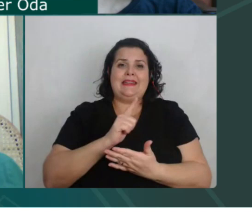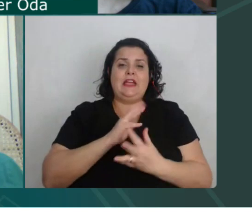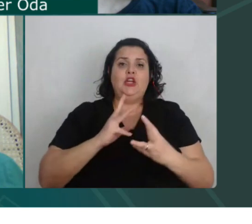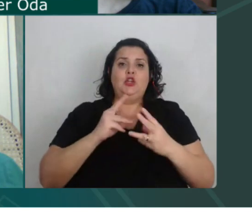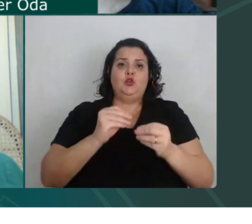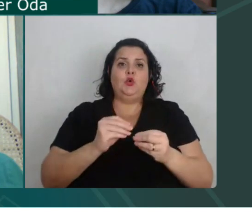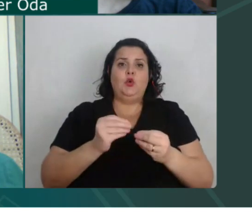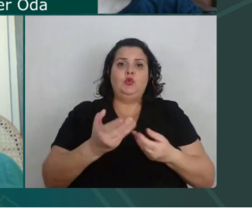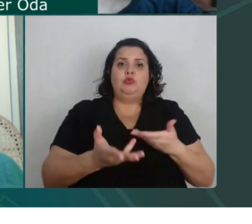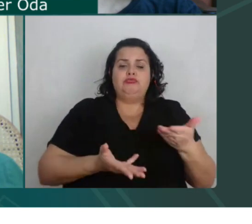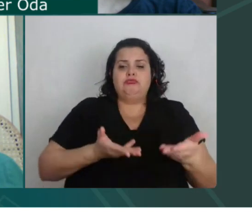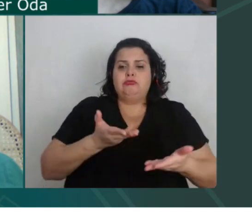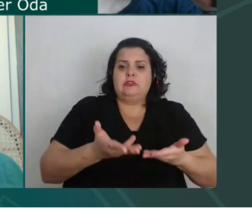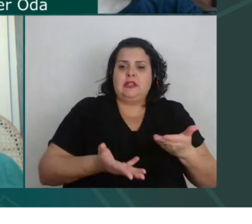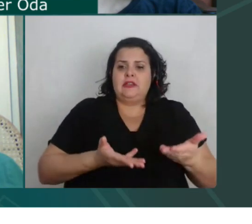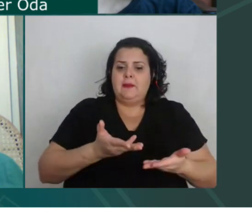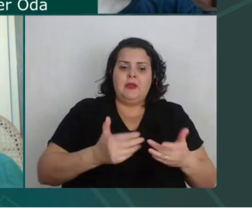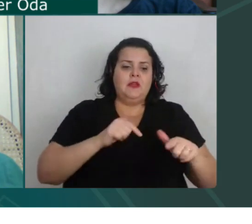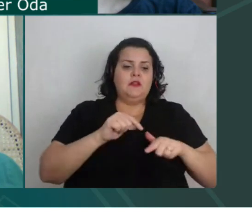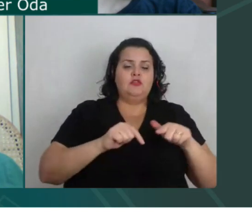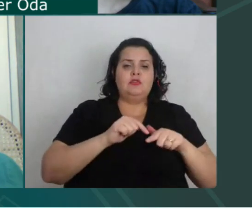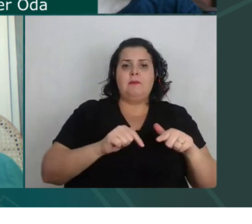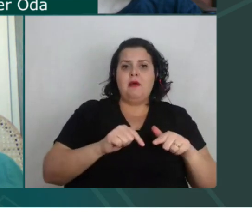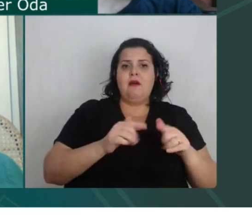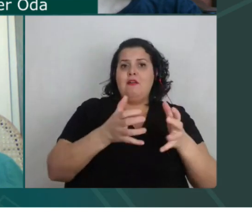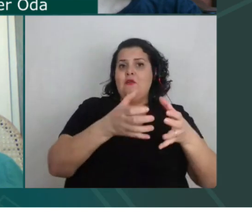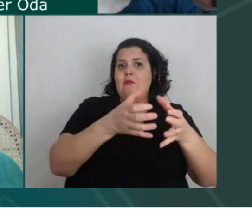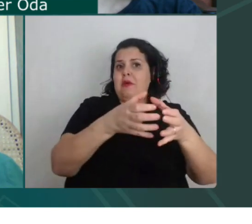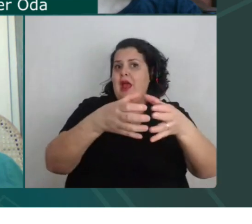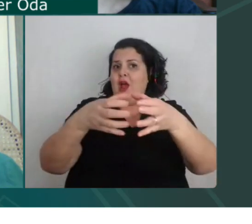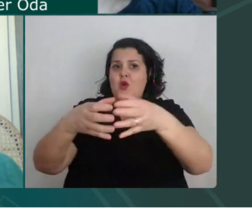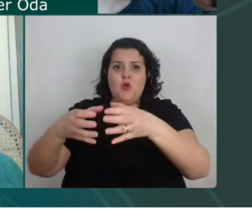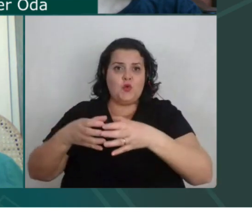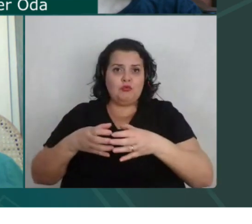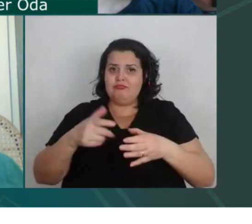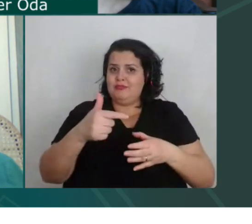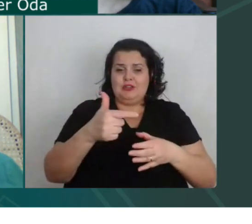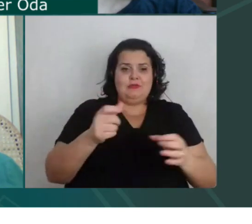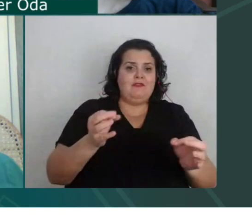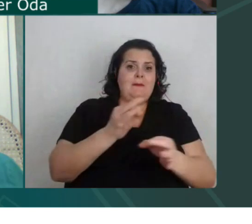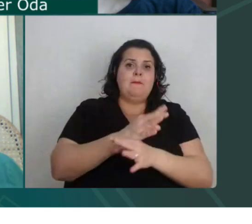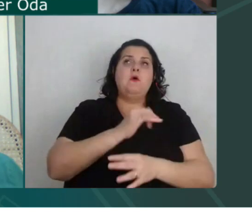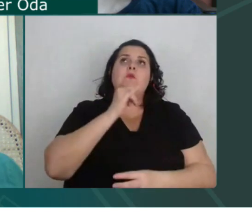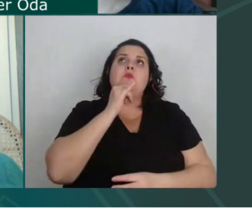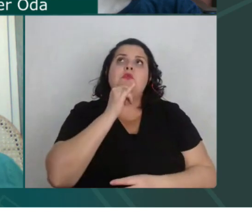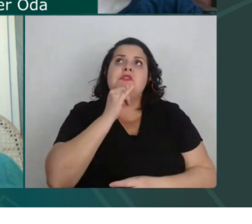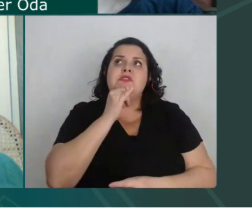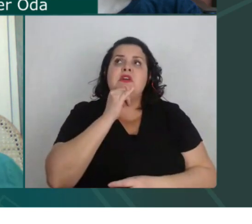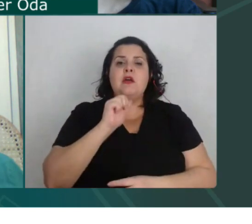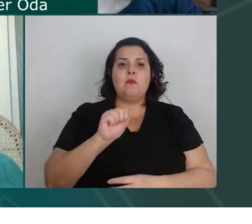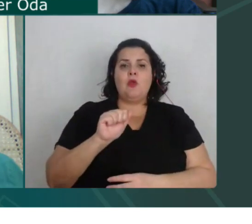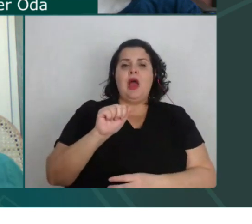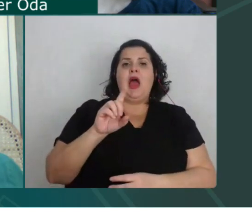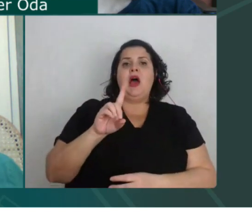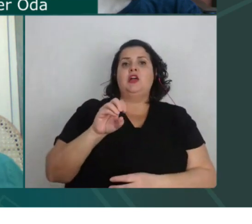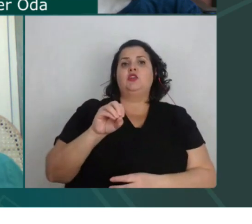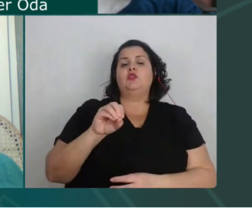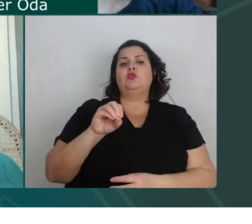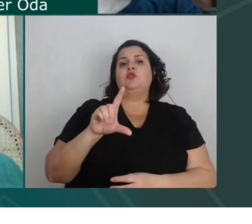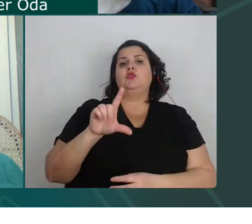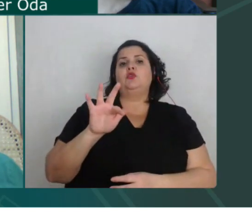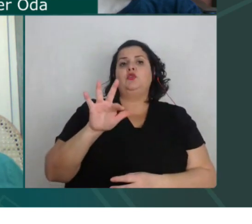Por melhor que foi o trabalho do Instituto Adolfo Lutz, por exemplo, aqui em São Paulo, fantástico,